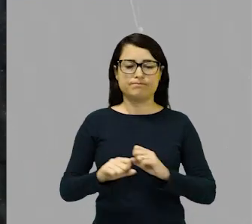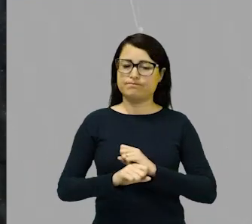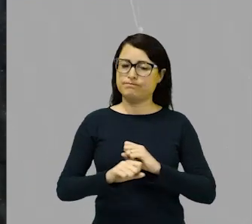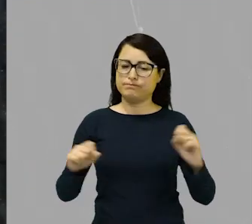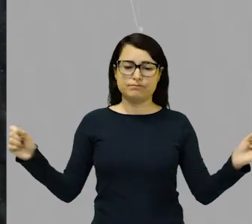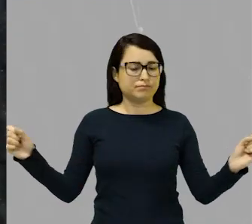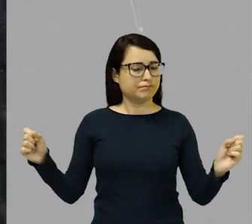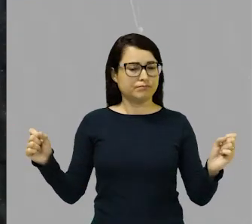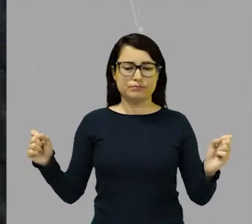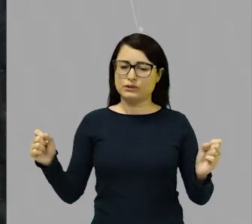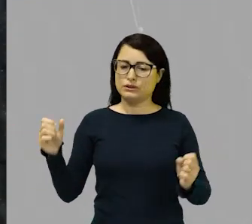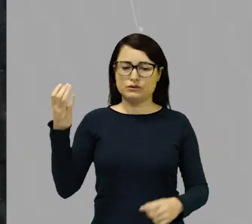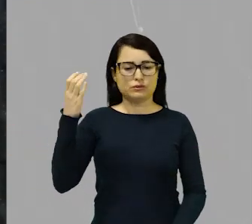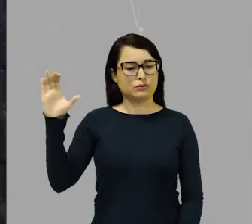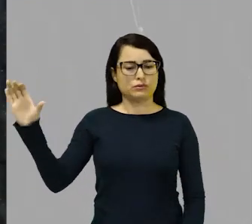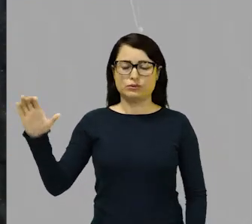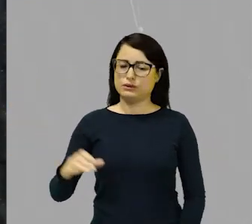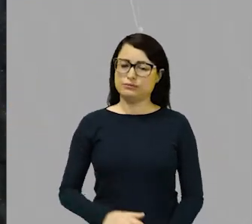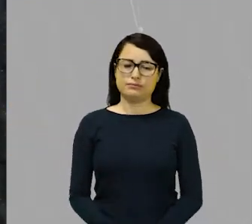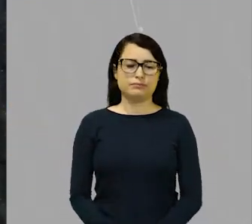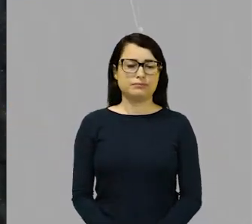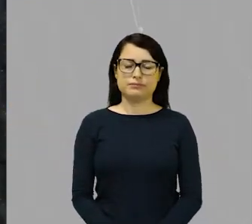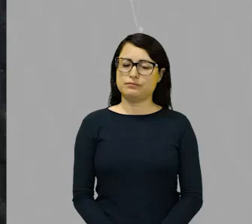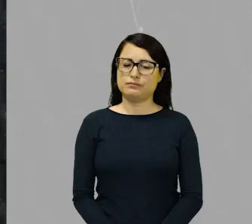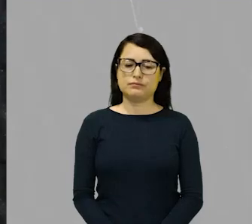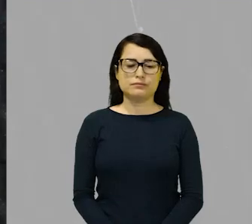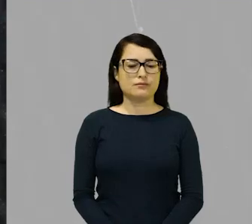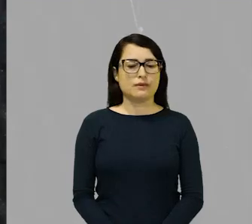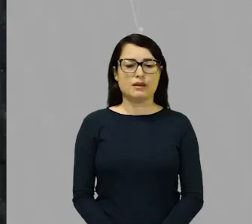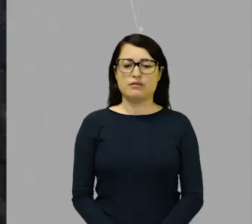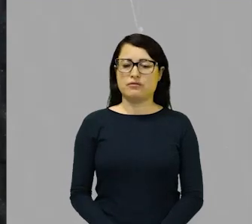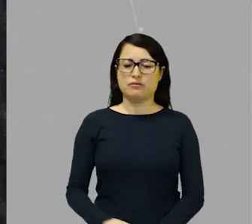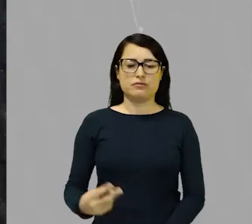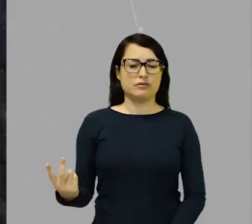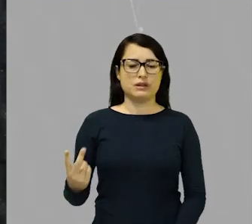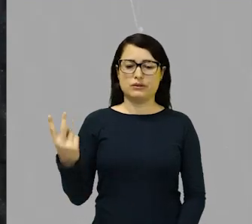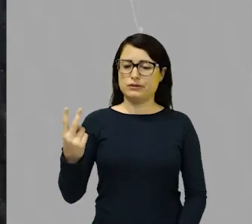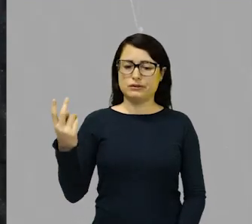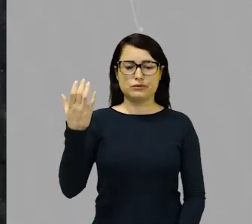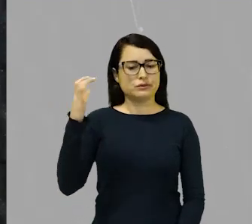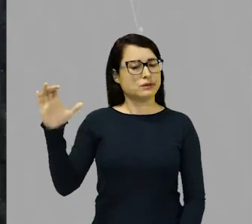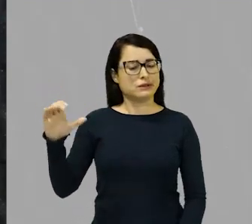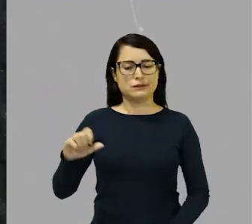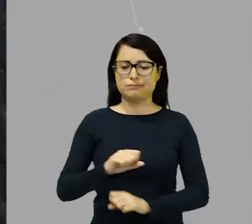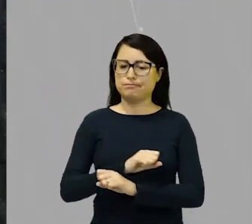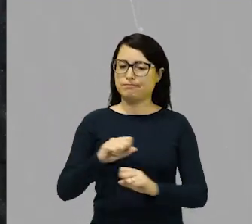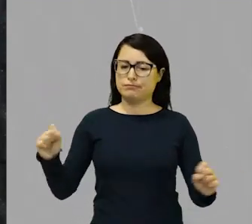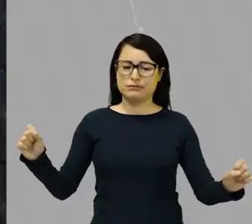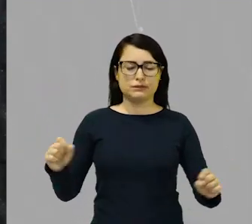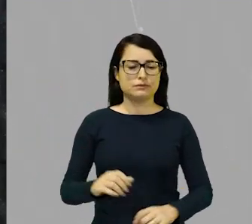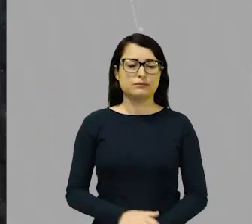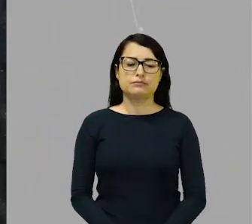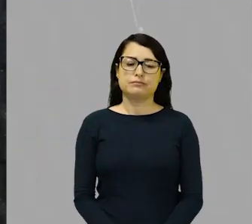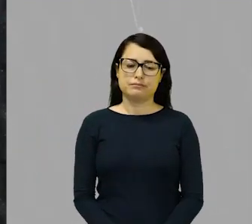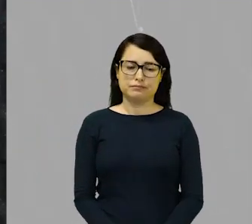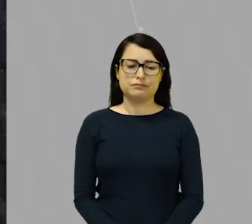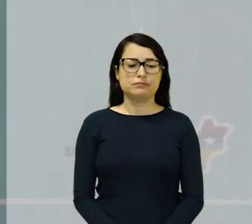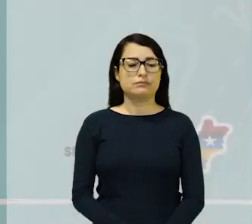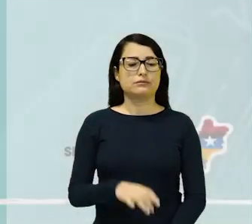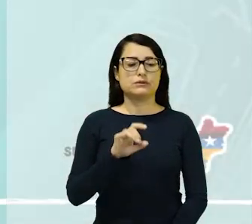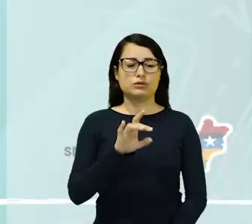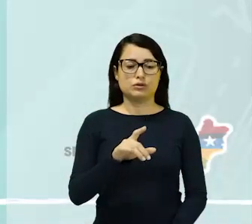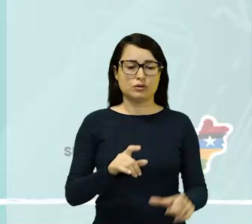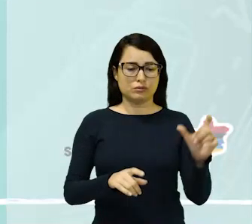de produzir cultura, não são capazes de produzir valores culturais. Certinho? Então, olha só o